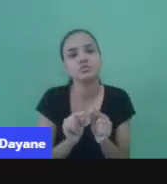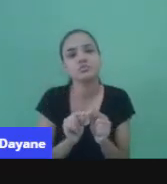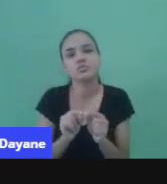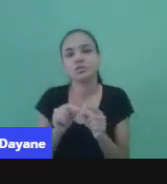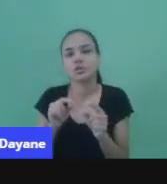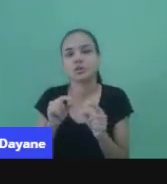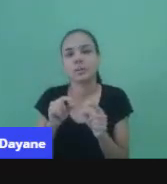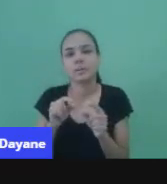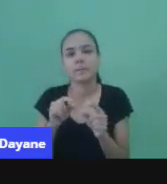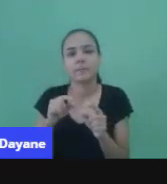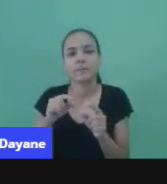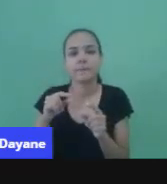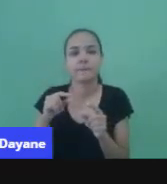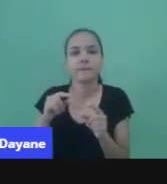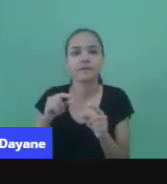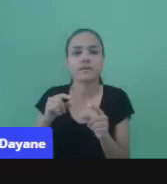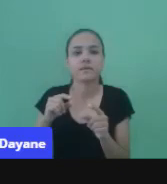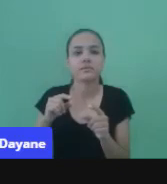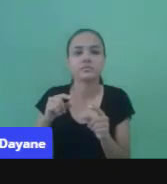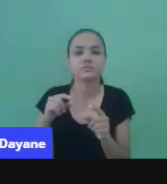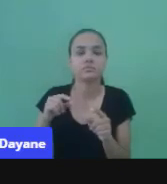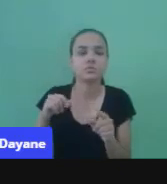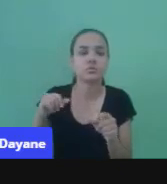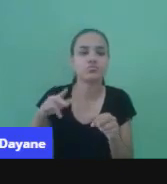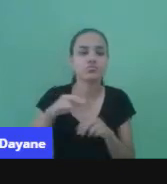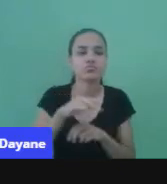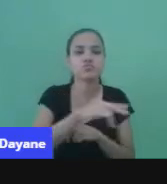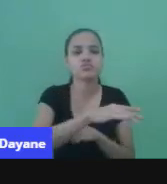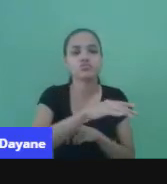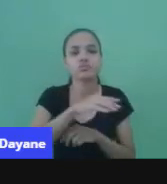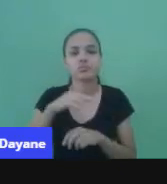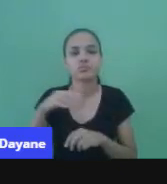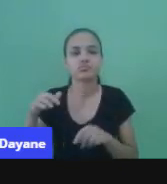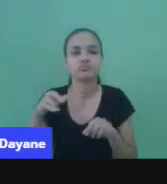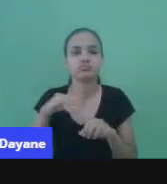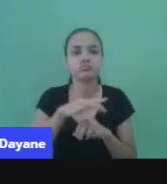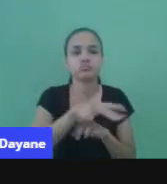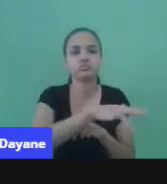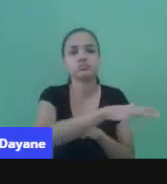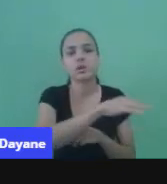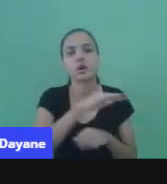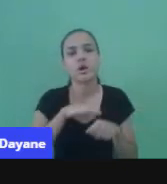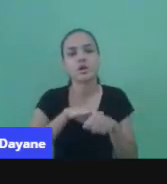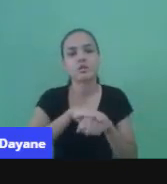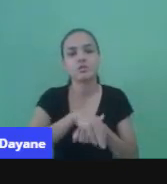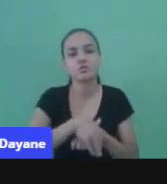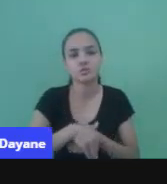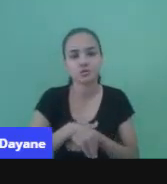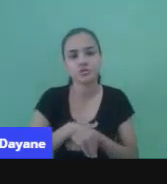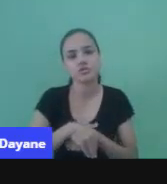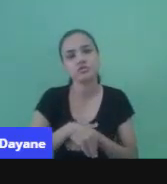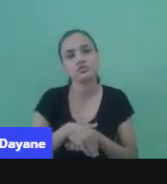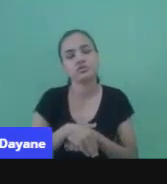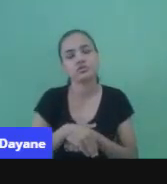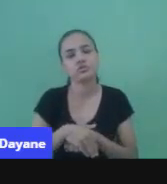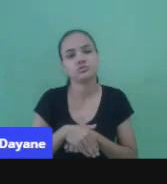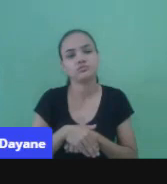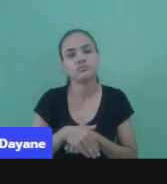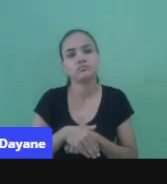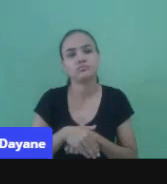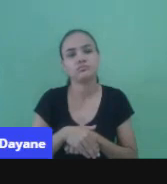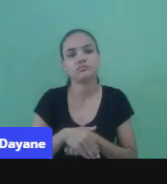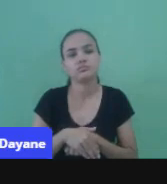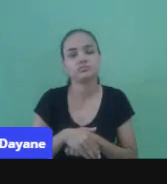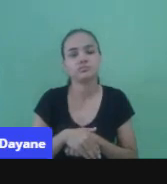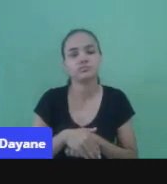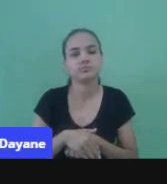projeto, desse projeto Bandeiras e Rodovias, é trabalhar com o resgate dos